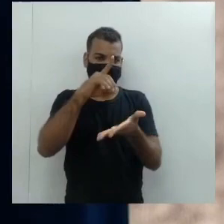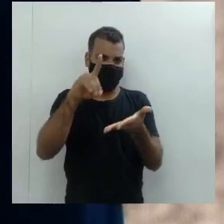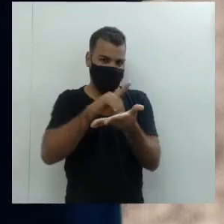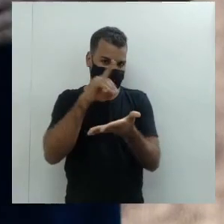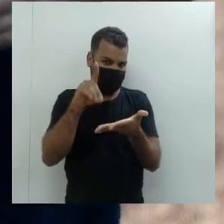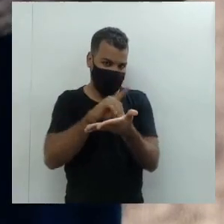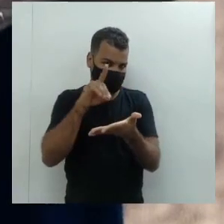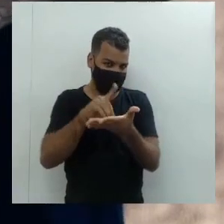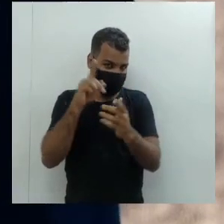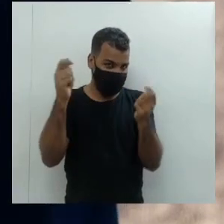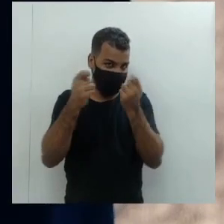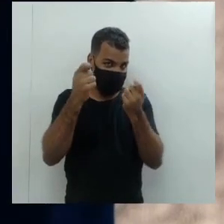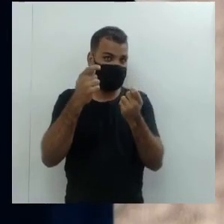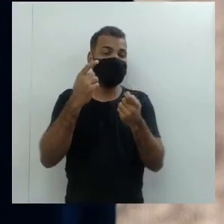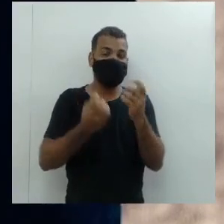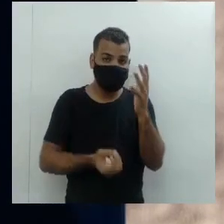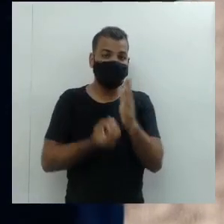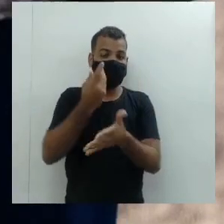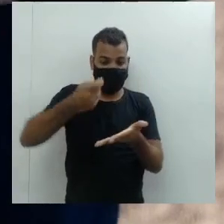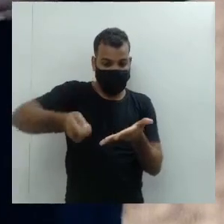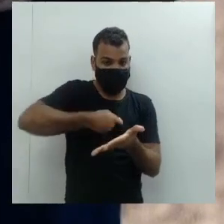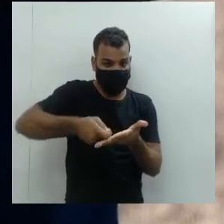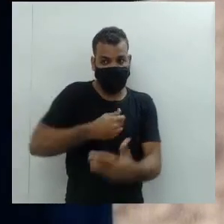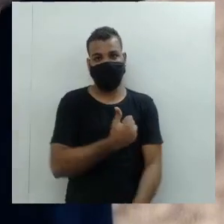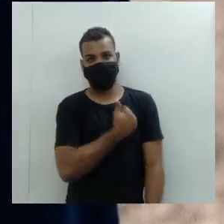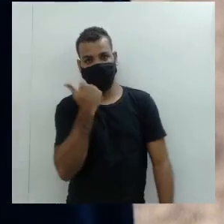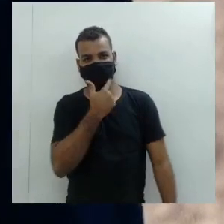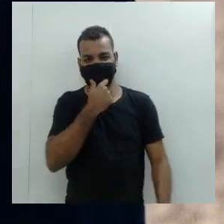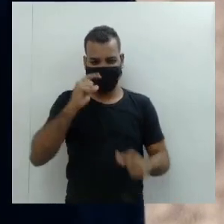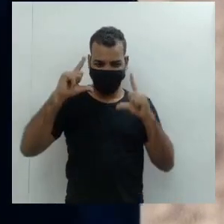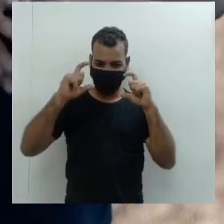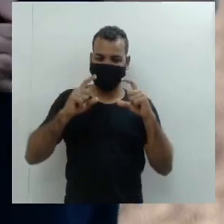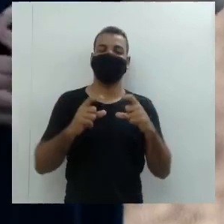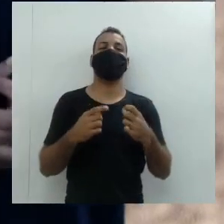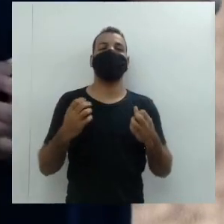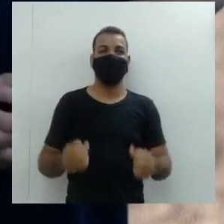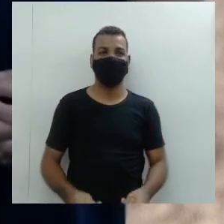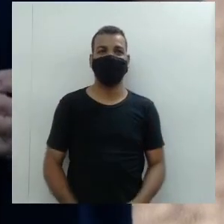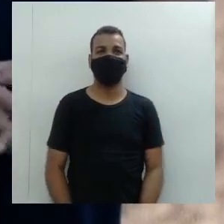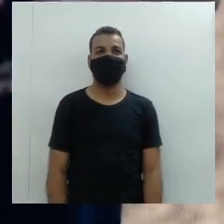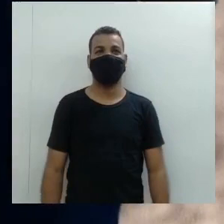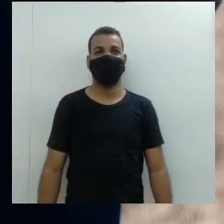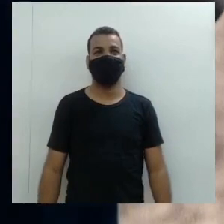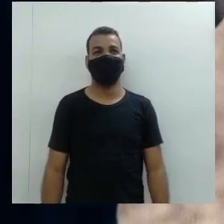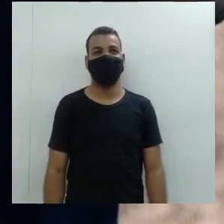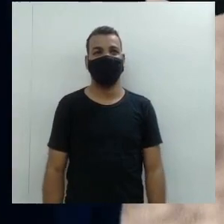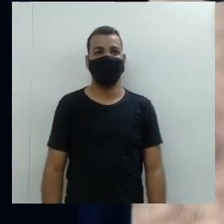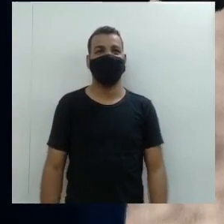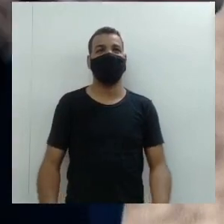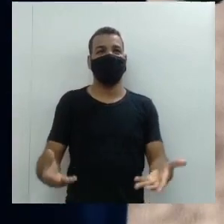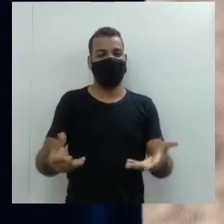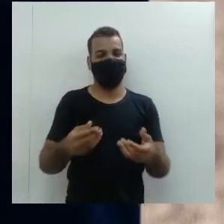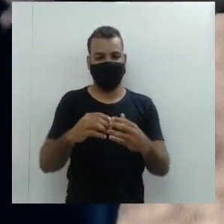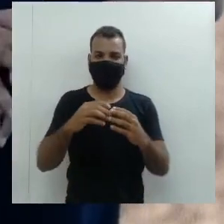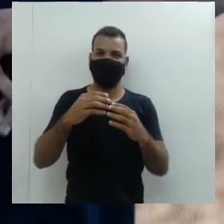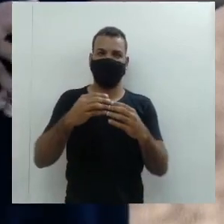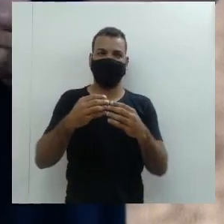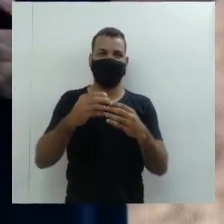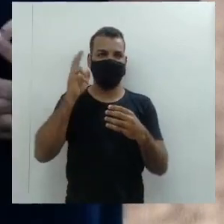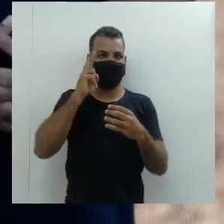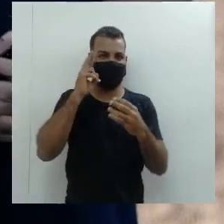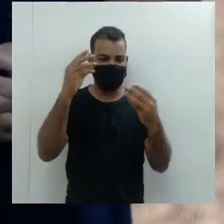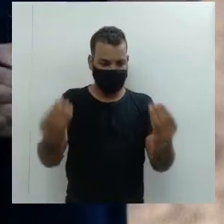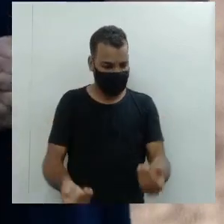de Caruaru, e para o nosso colega, professor Gilvano Vasconcelos, que é um leitor de Álvaro Lins. Então a gente poderia dedicar, né,